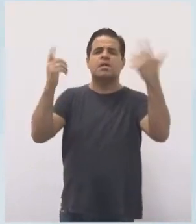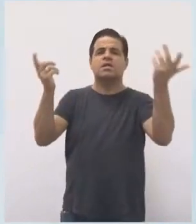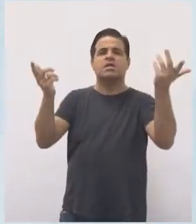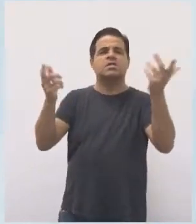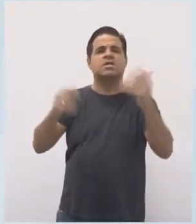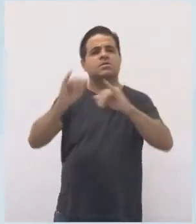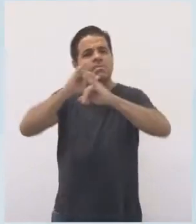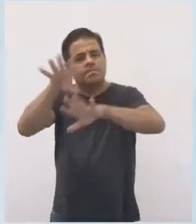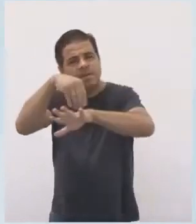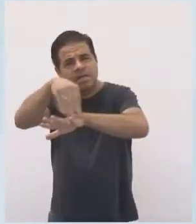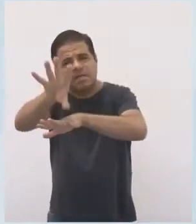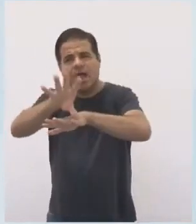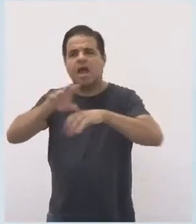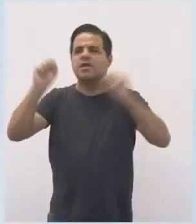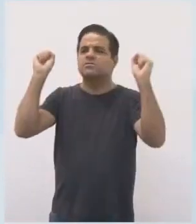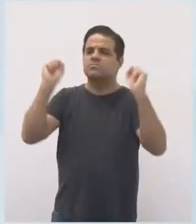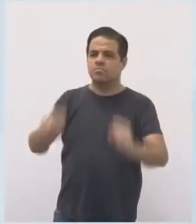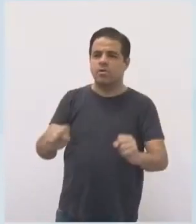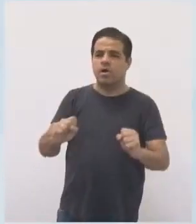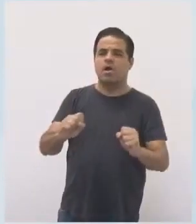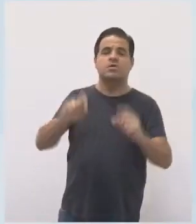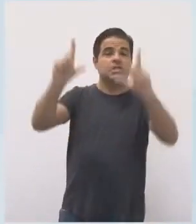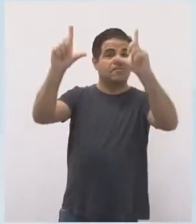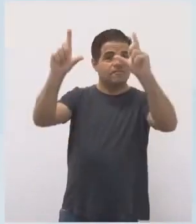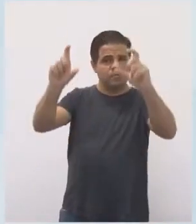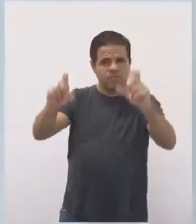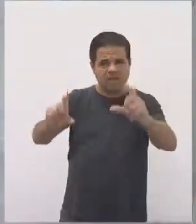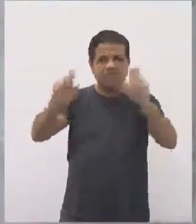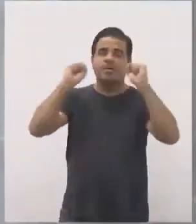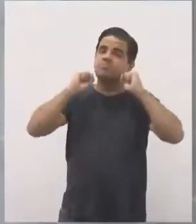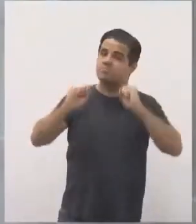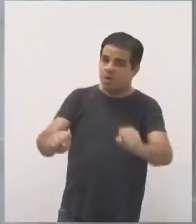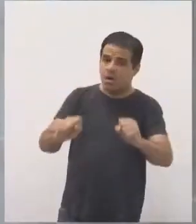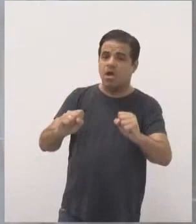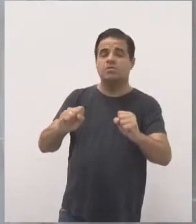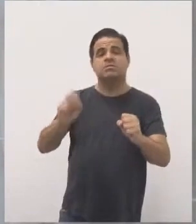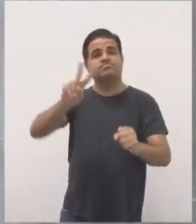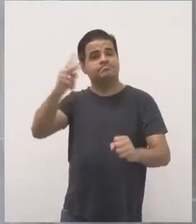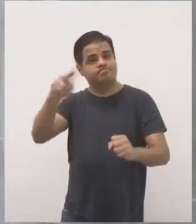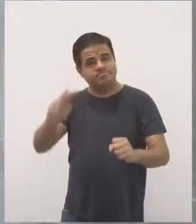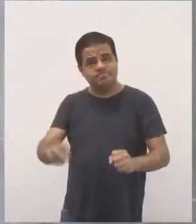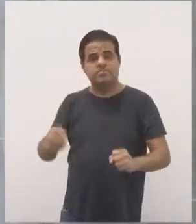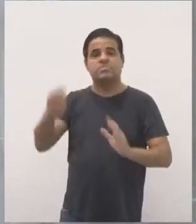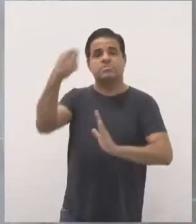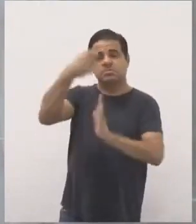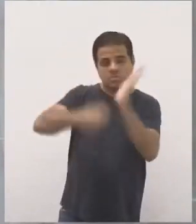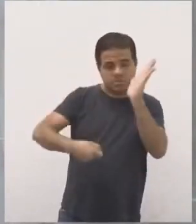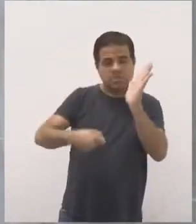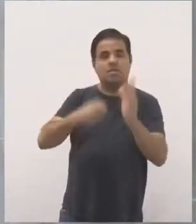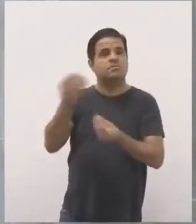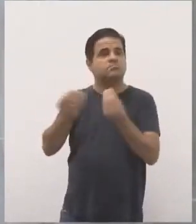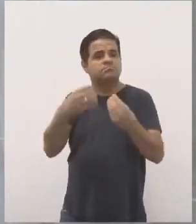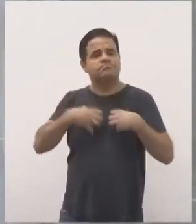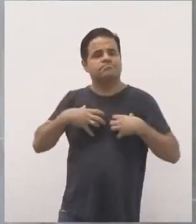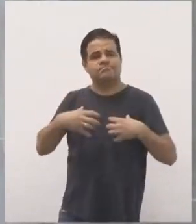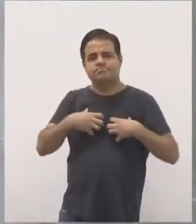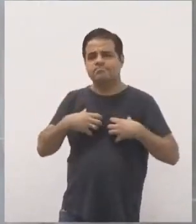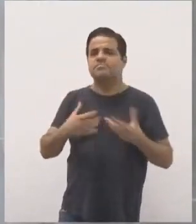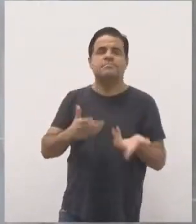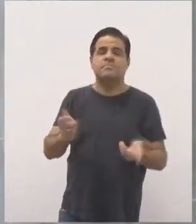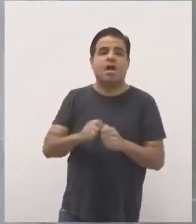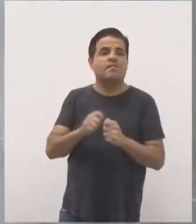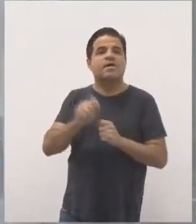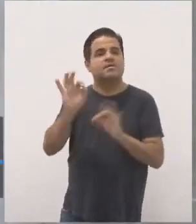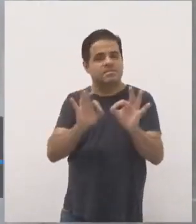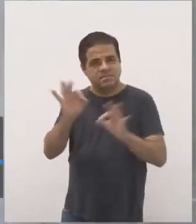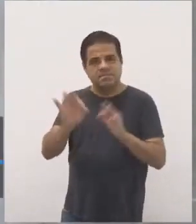uma mensagem, pode ser uma fotografia, pode ser um relato de como se sentiu